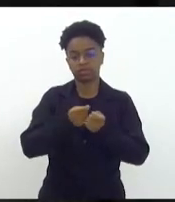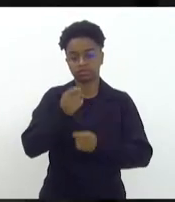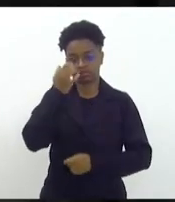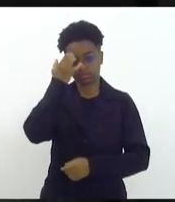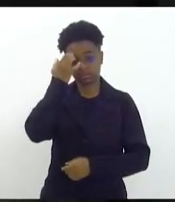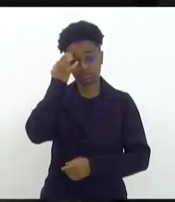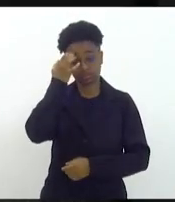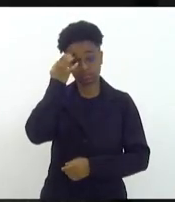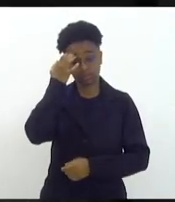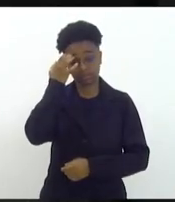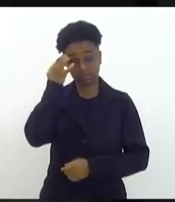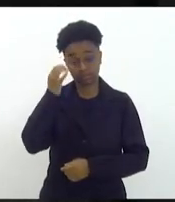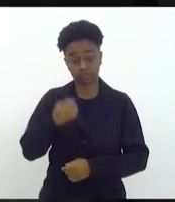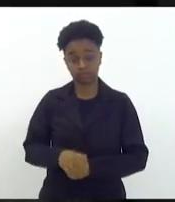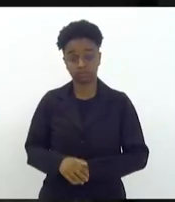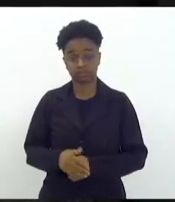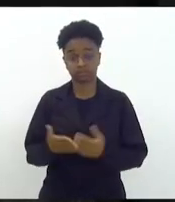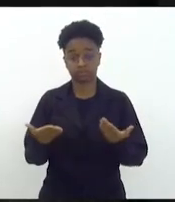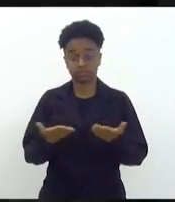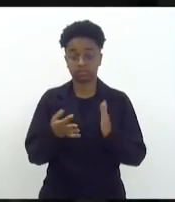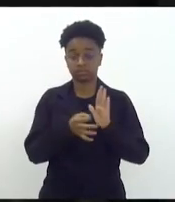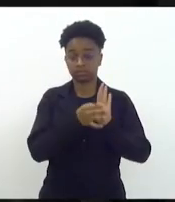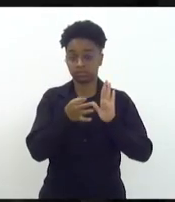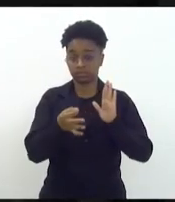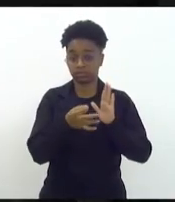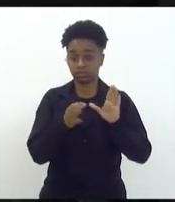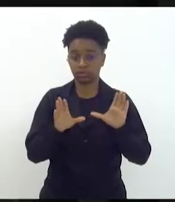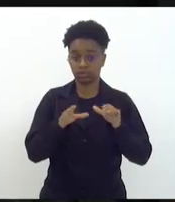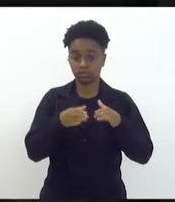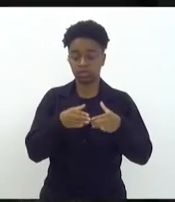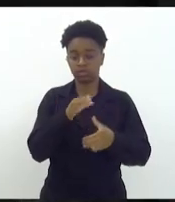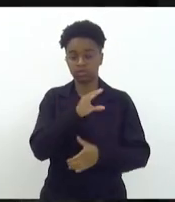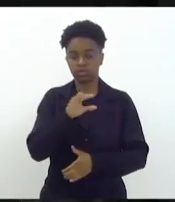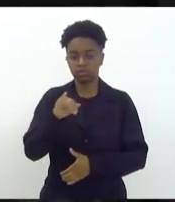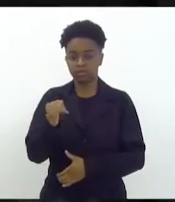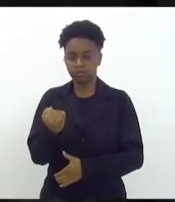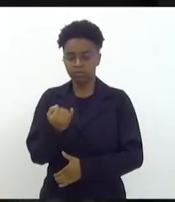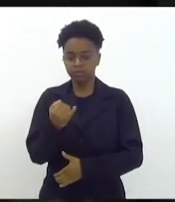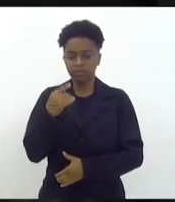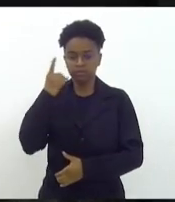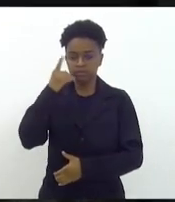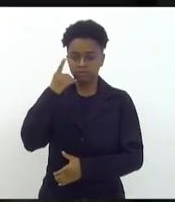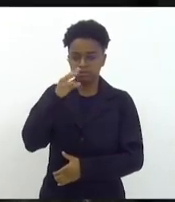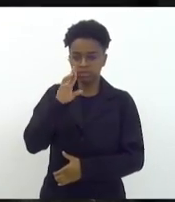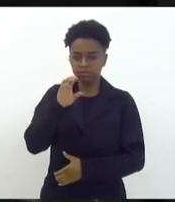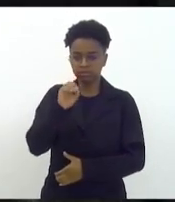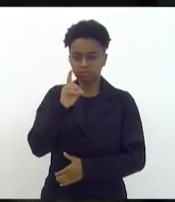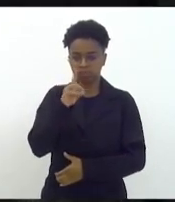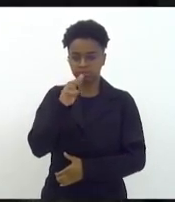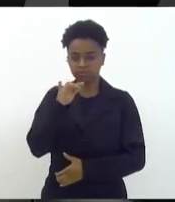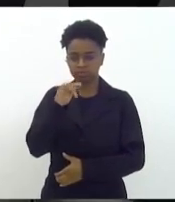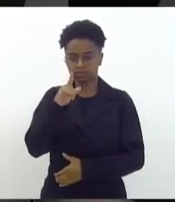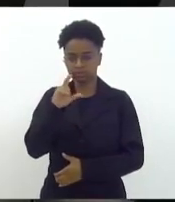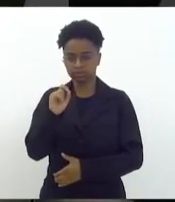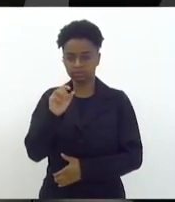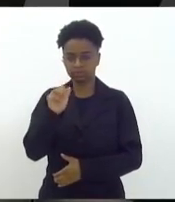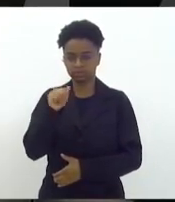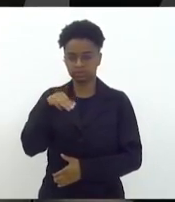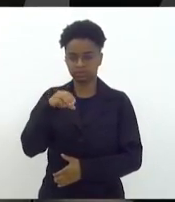controle para emitir parecer pela comissão de constituição e justiça Deputado Rodrigo Amorim